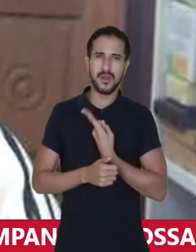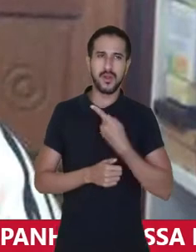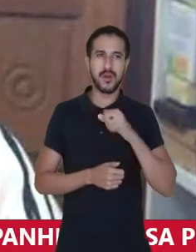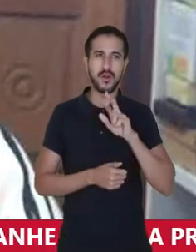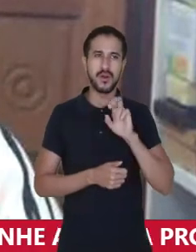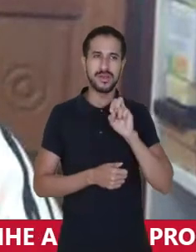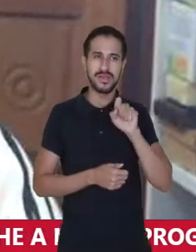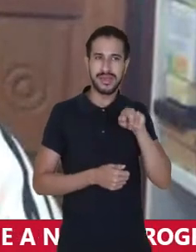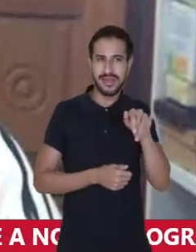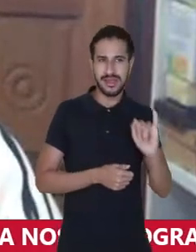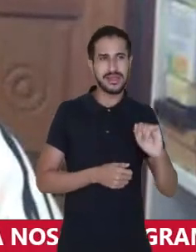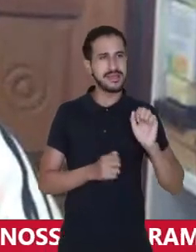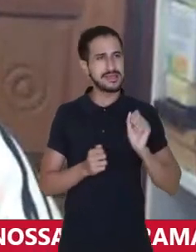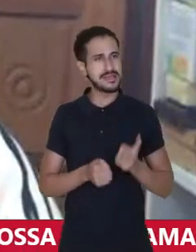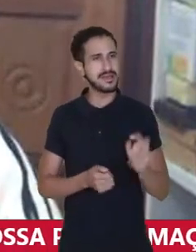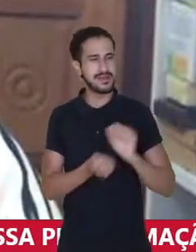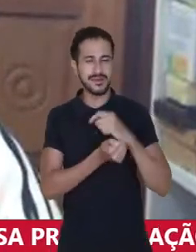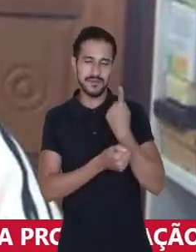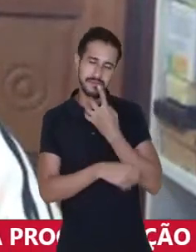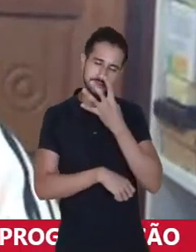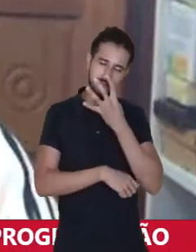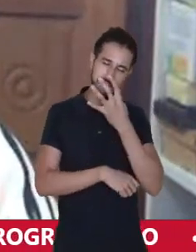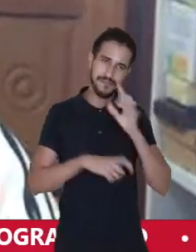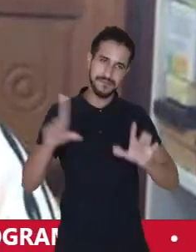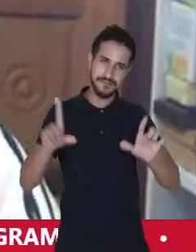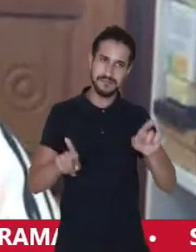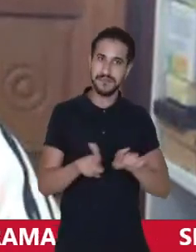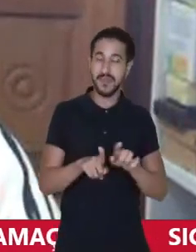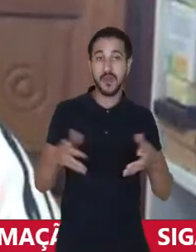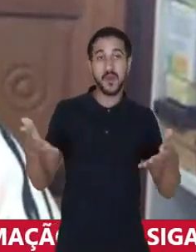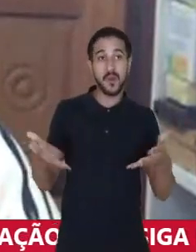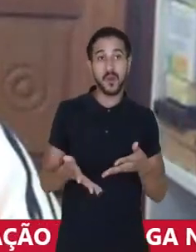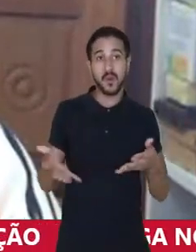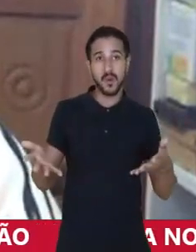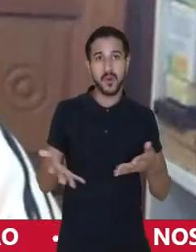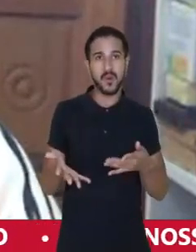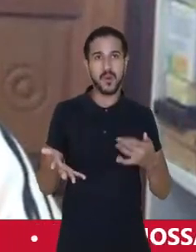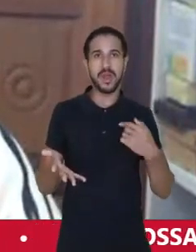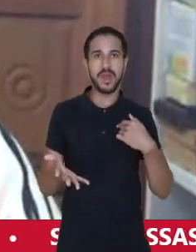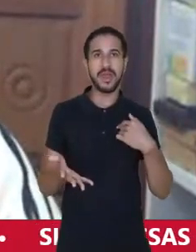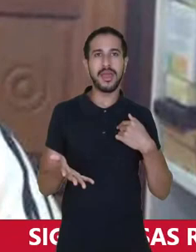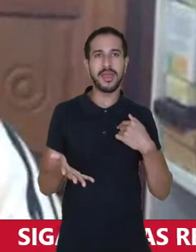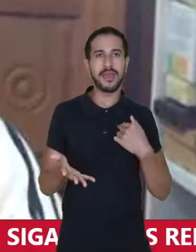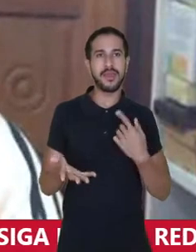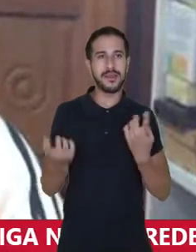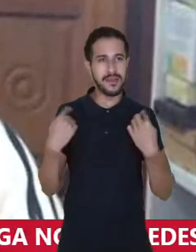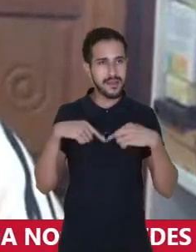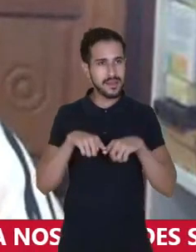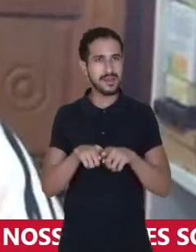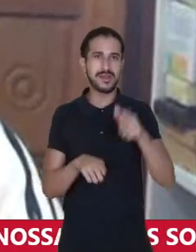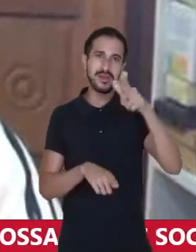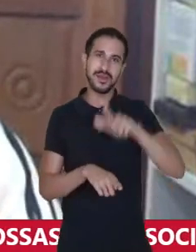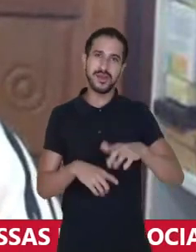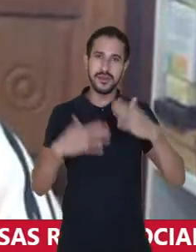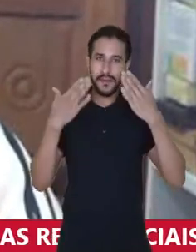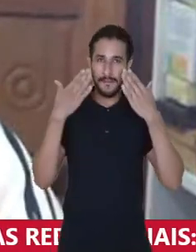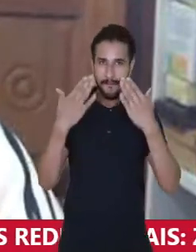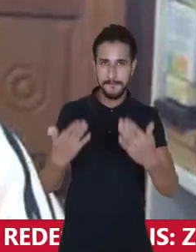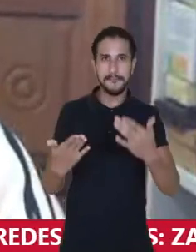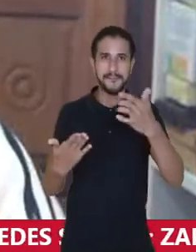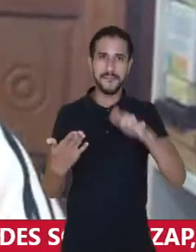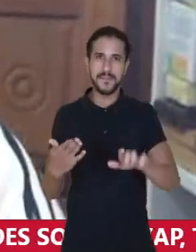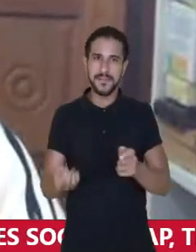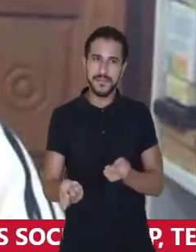Roseli, que sempre estão conosco assistindo também o programa. Hoje é a minha vez na parceria de fazer mais uma apresentação, mais